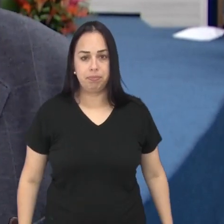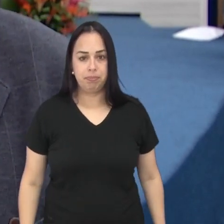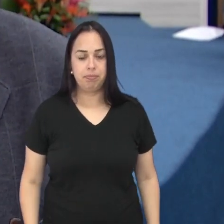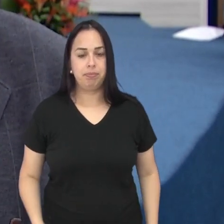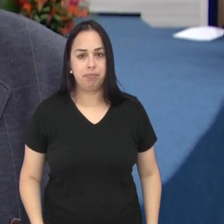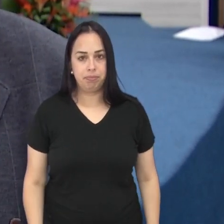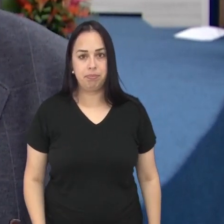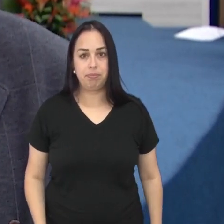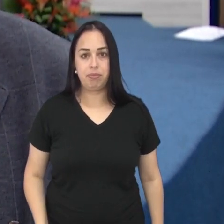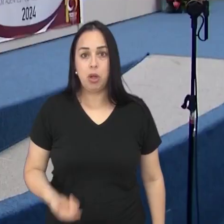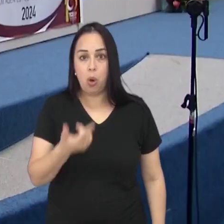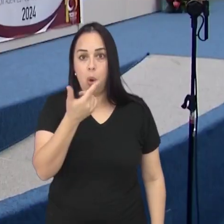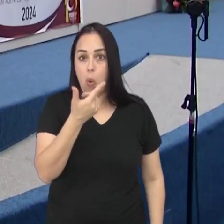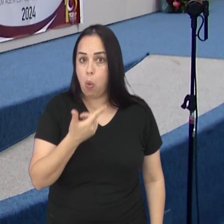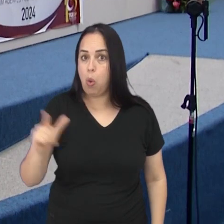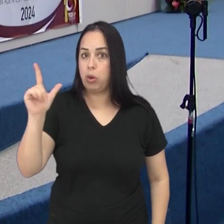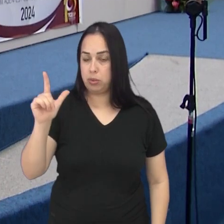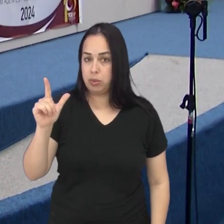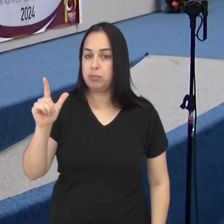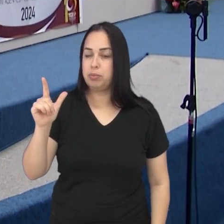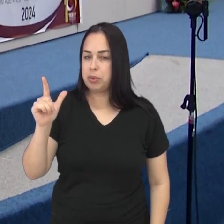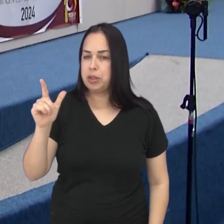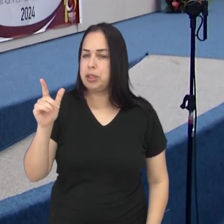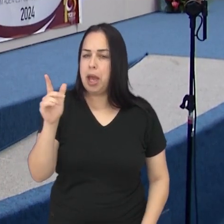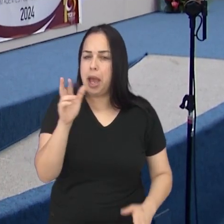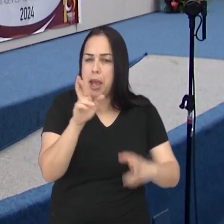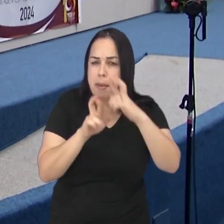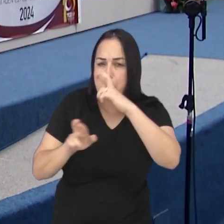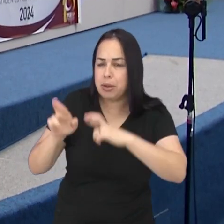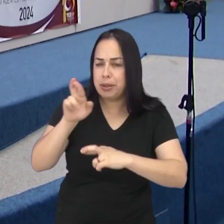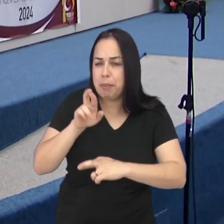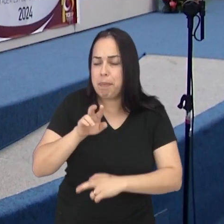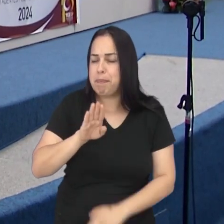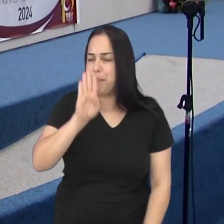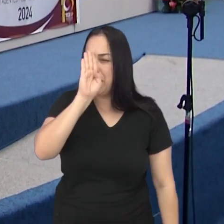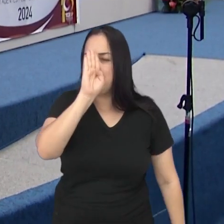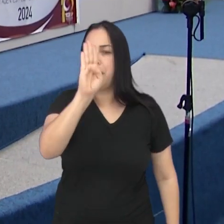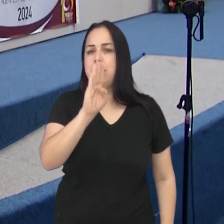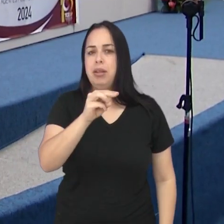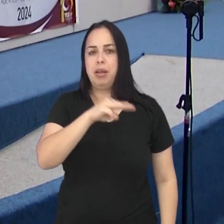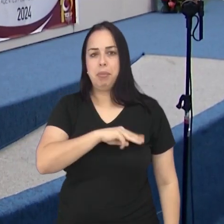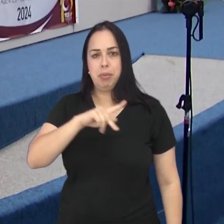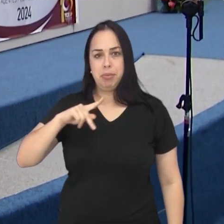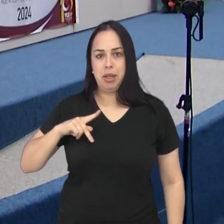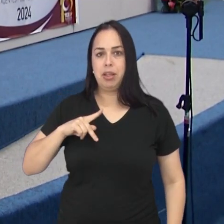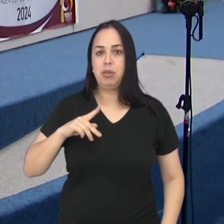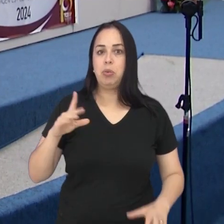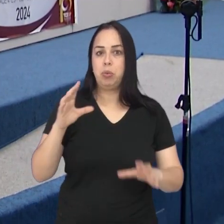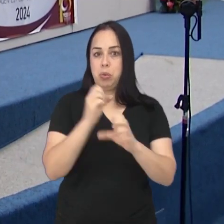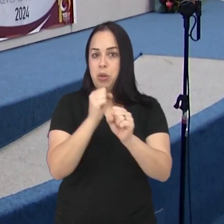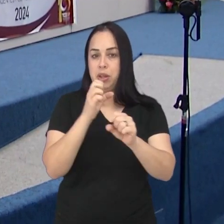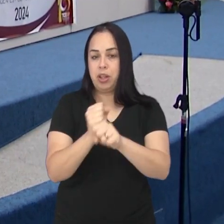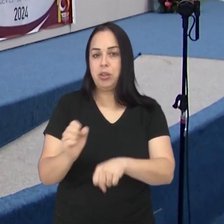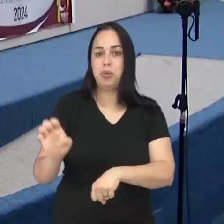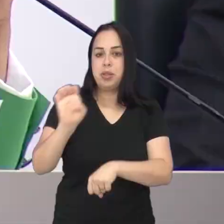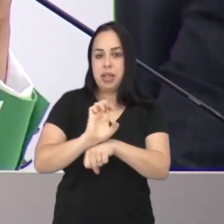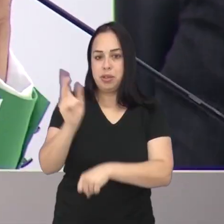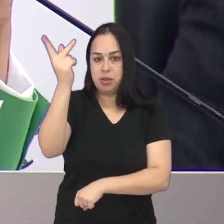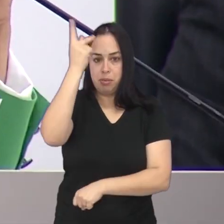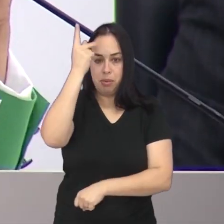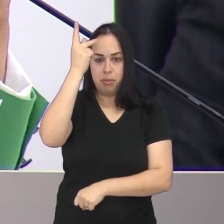do administrador público. Outra instituição primordial para essa fiscalização é o Ministério Público de Contas de São